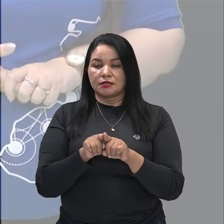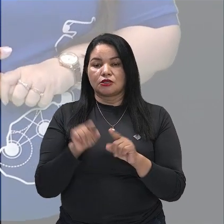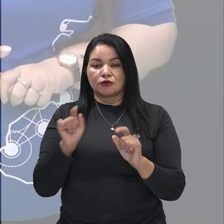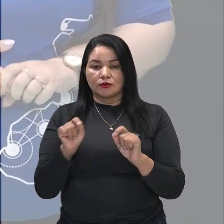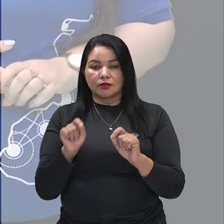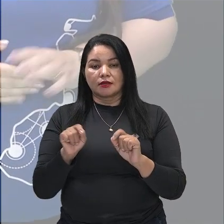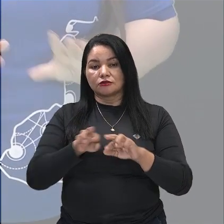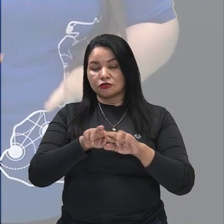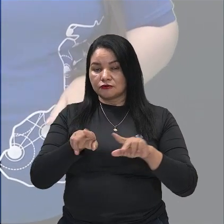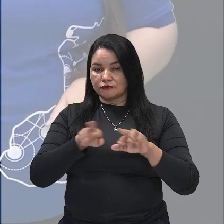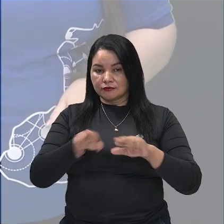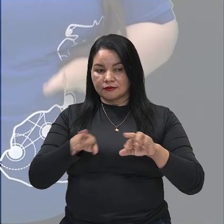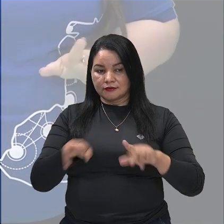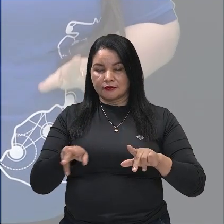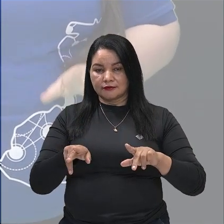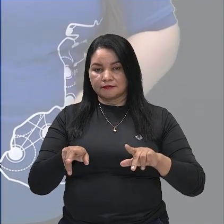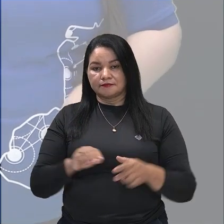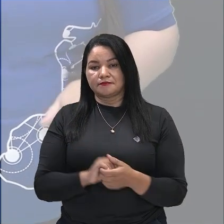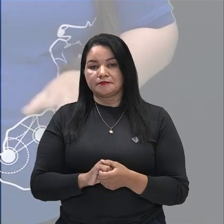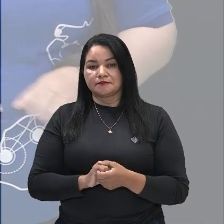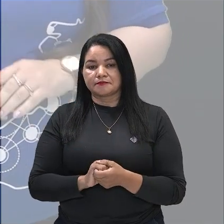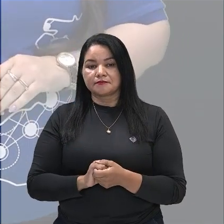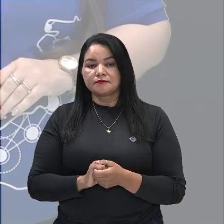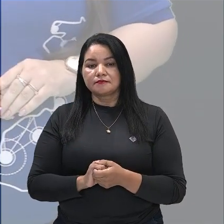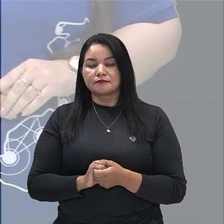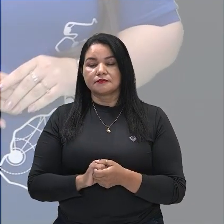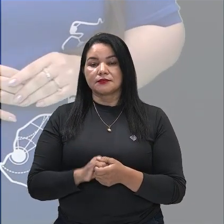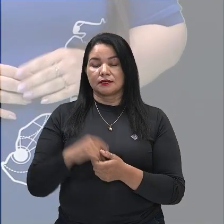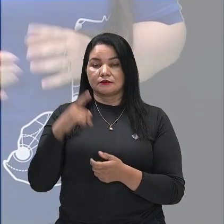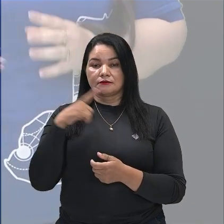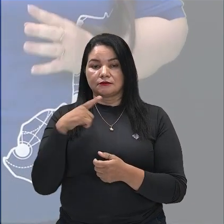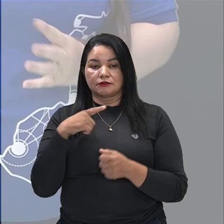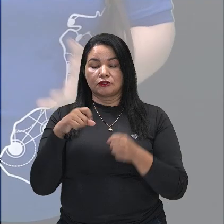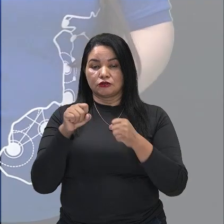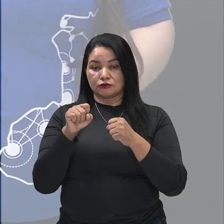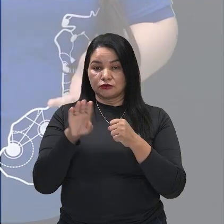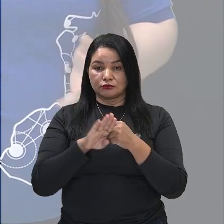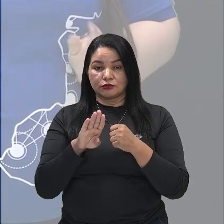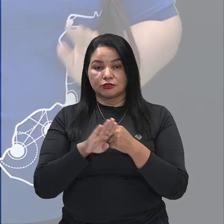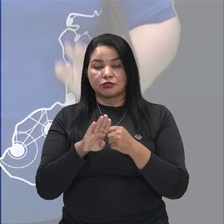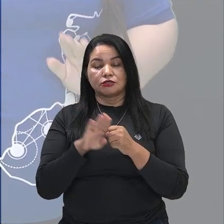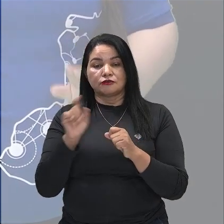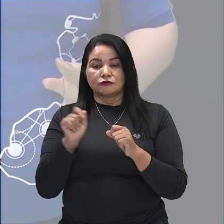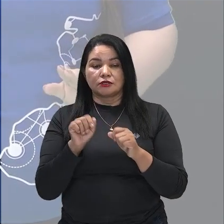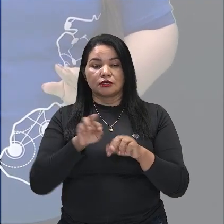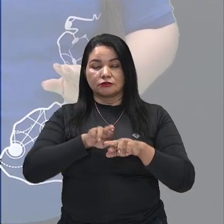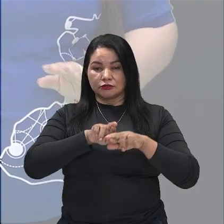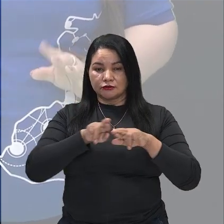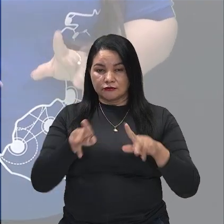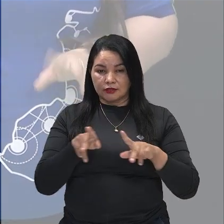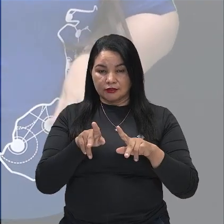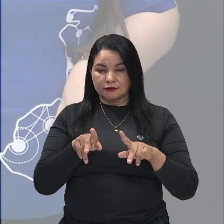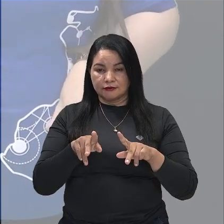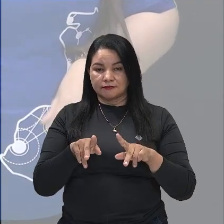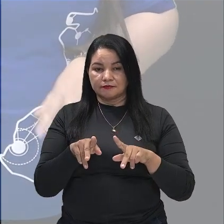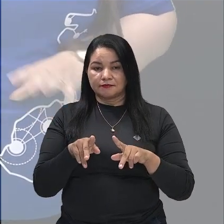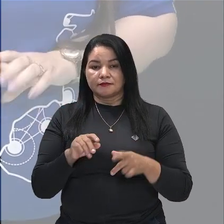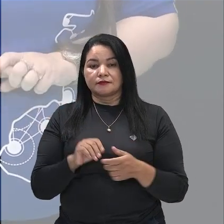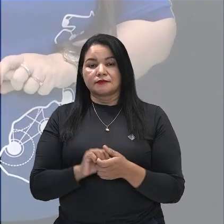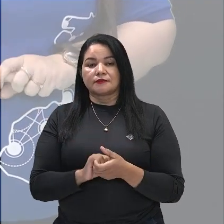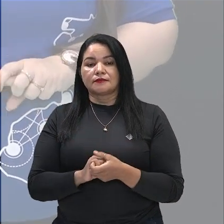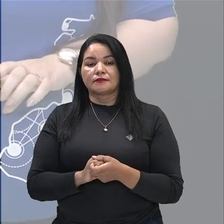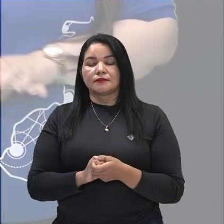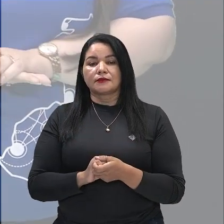aqui. Então, há substantivos que apresentam uma indiferença enquanto a seu gênero. Si